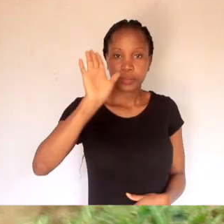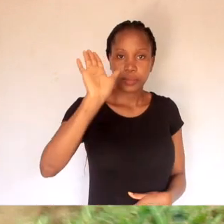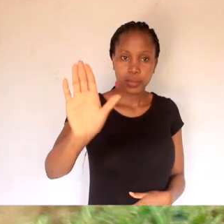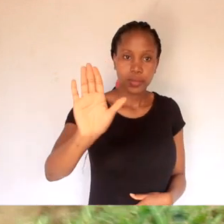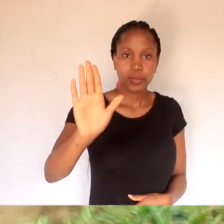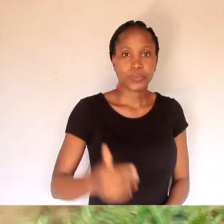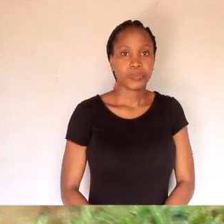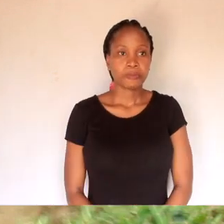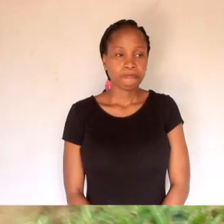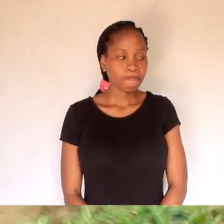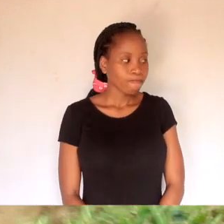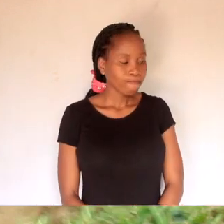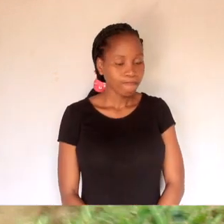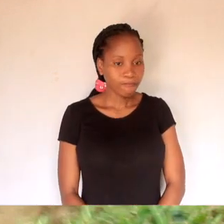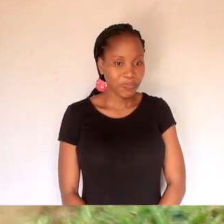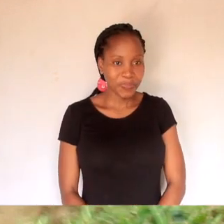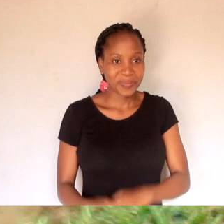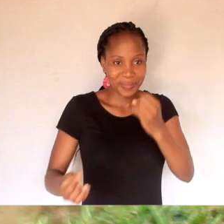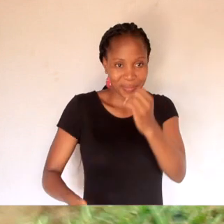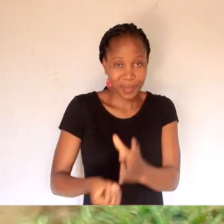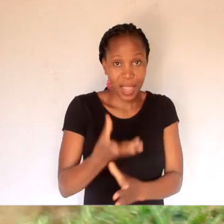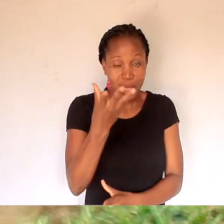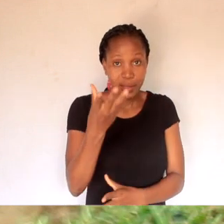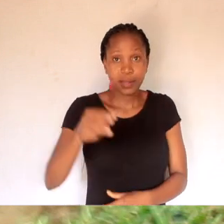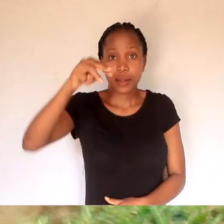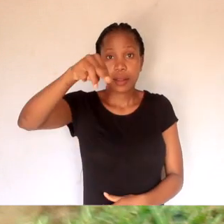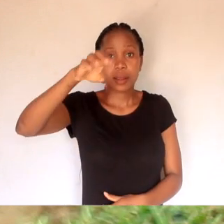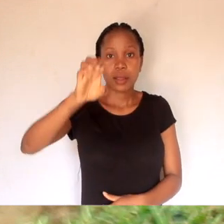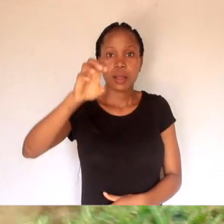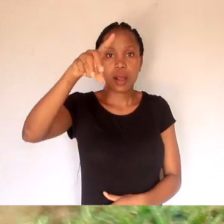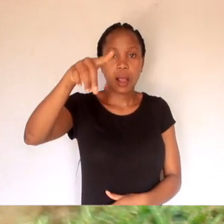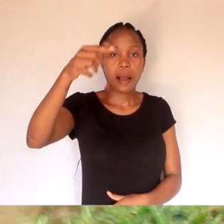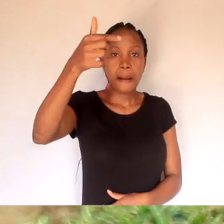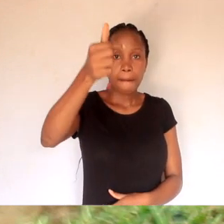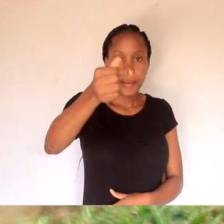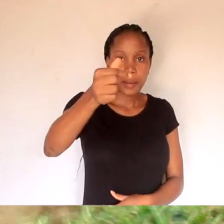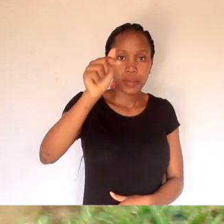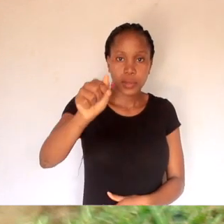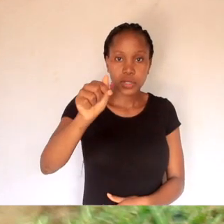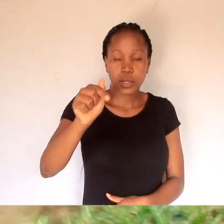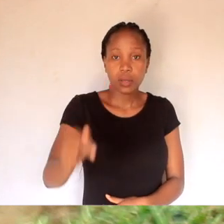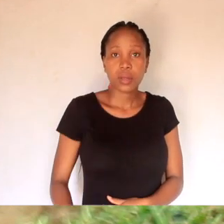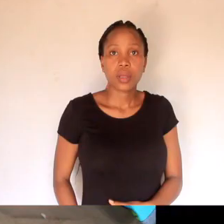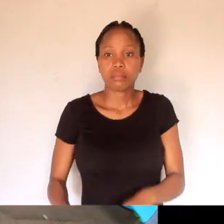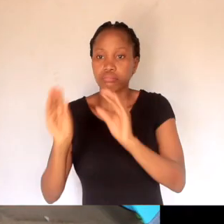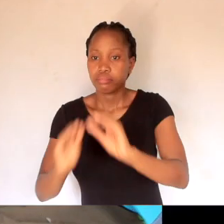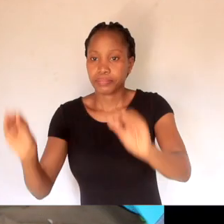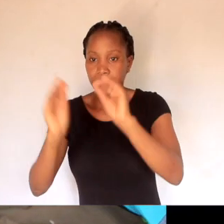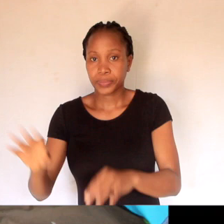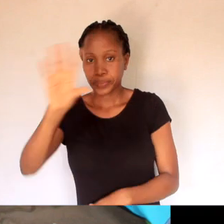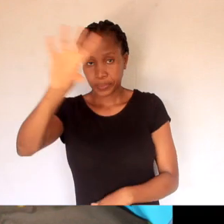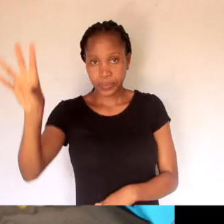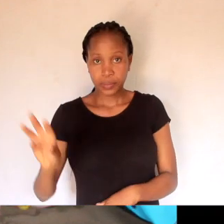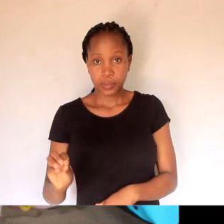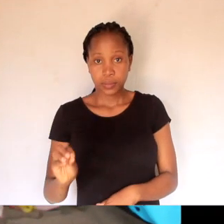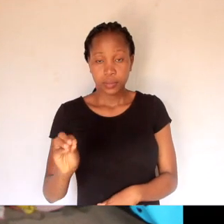MEB fez parte do movimento global de educação para todos, no